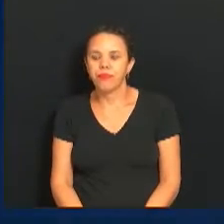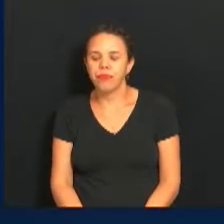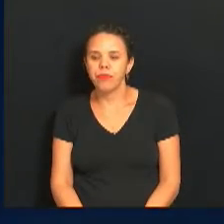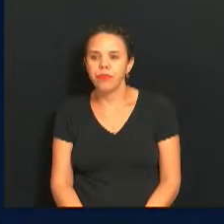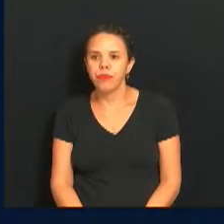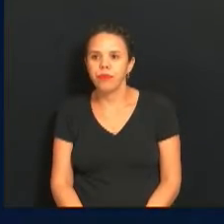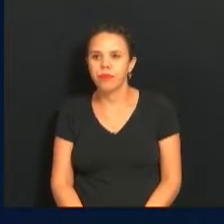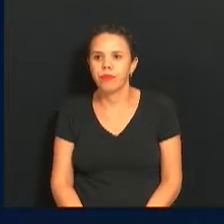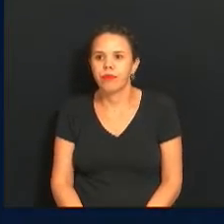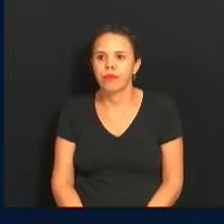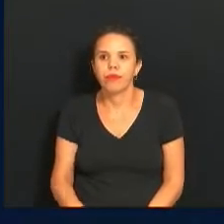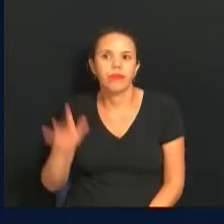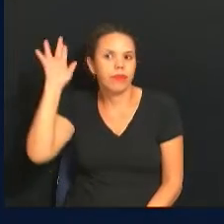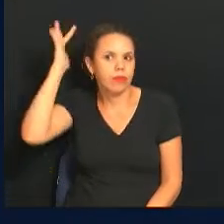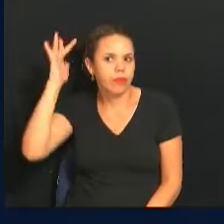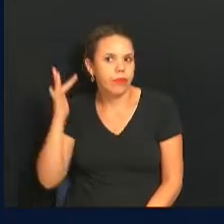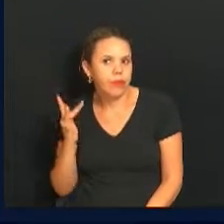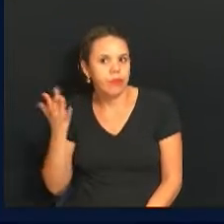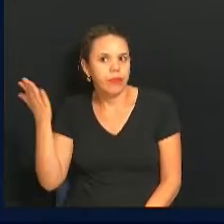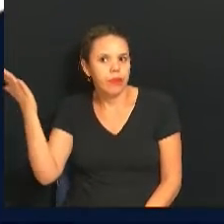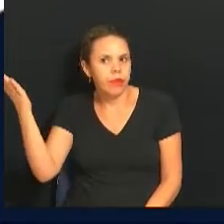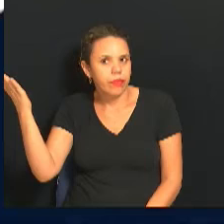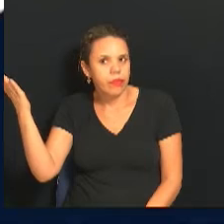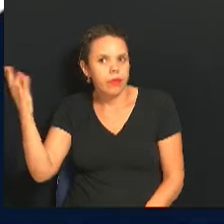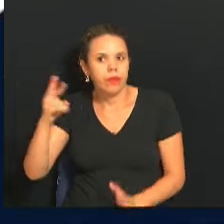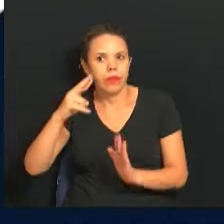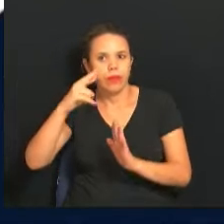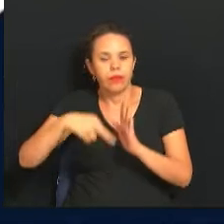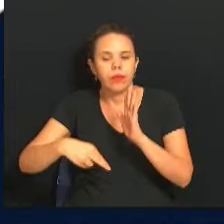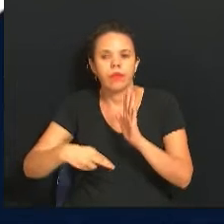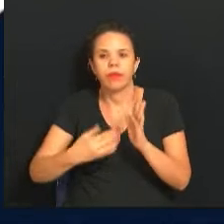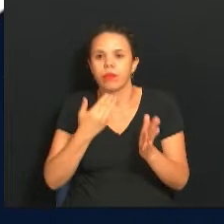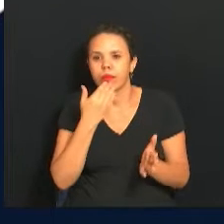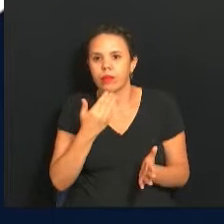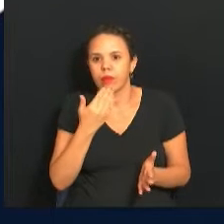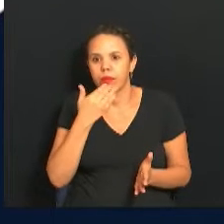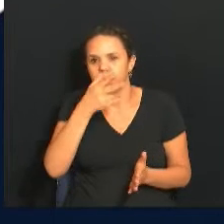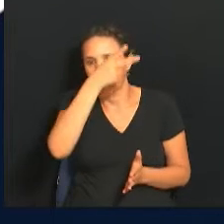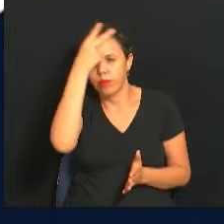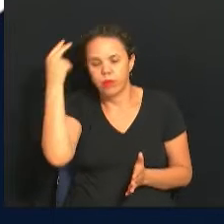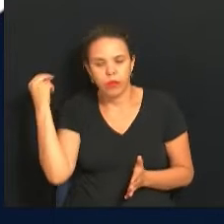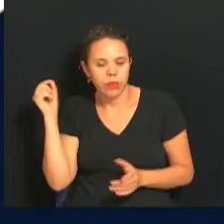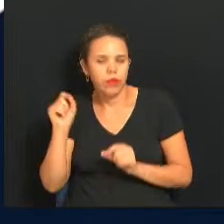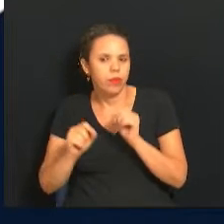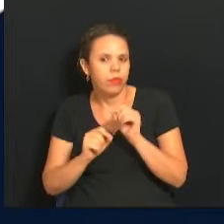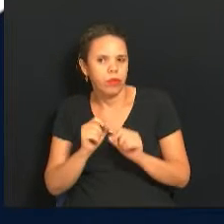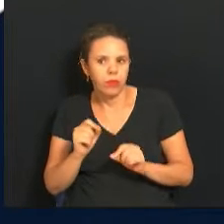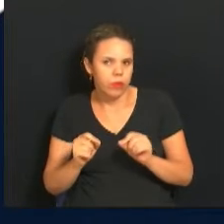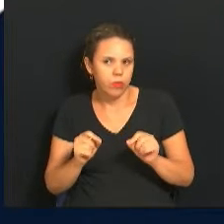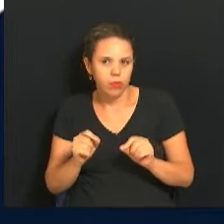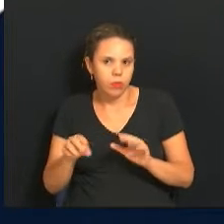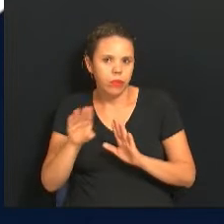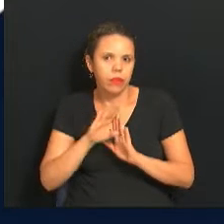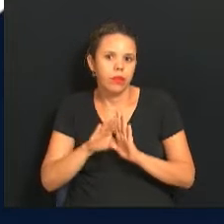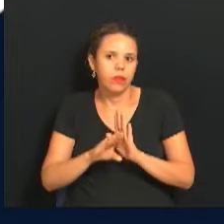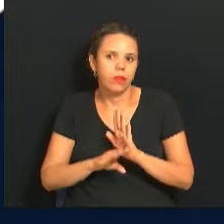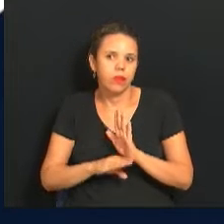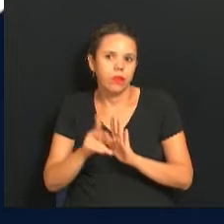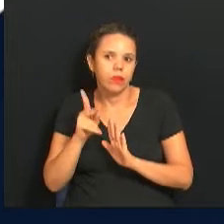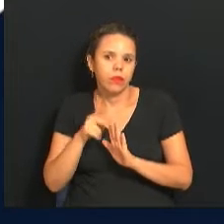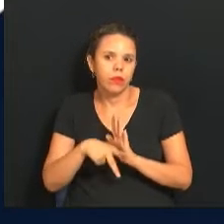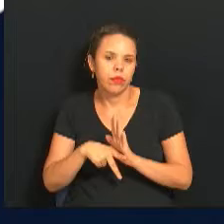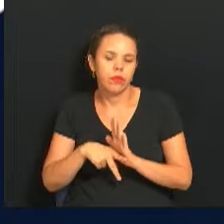A vereadora Guida Calisto protocolou um requerimento pedindo informações ao Executivo sobre programas e projetos